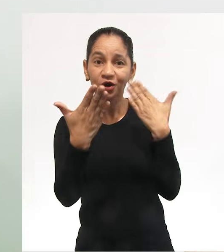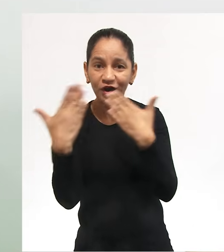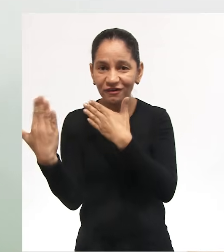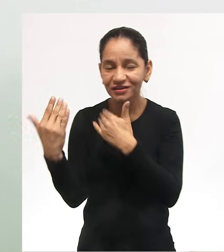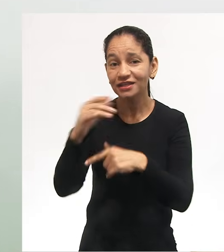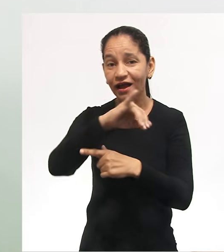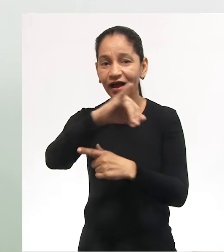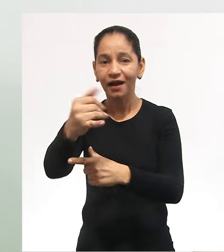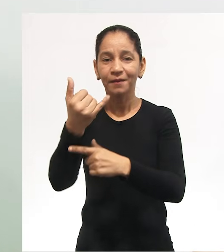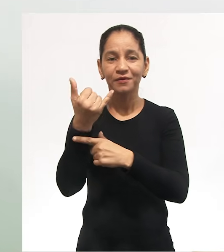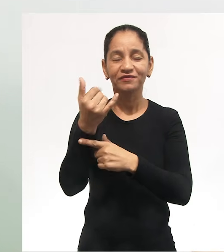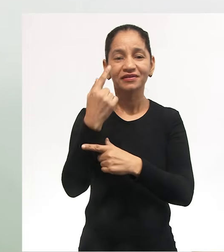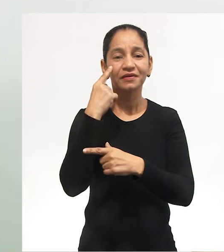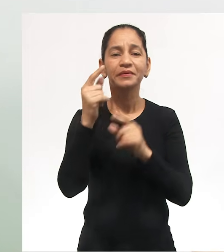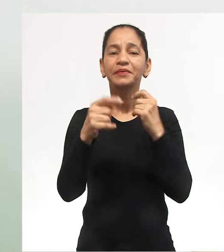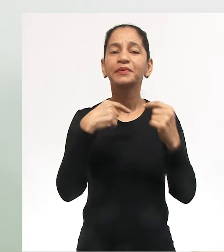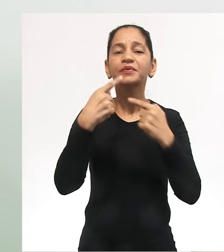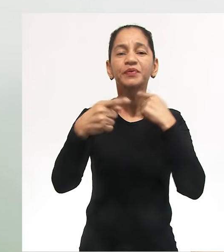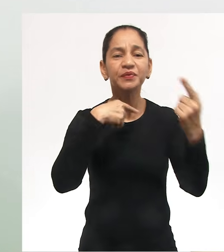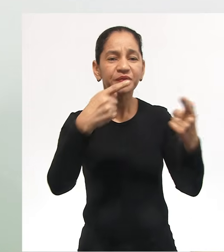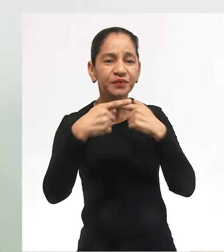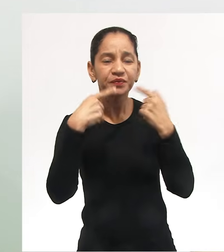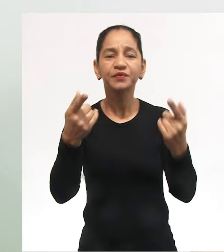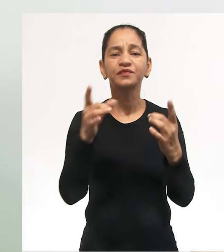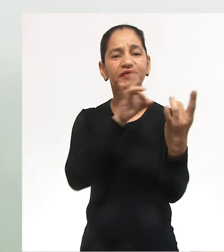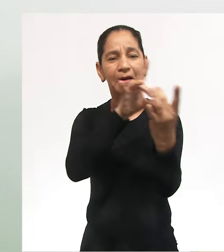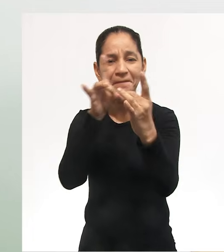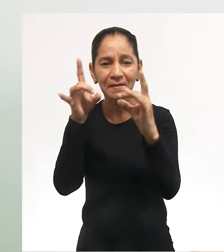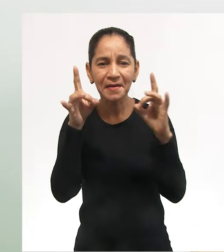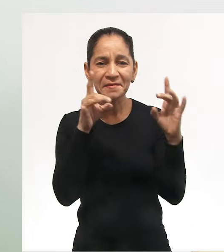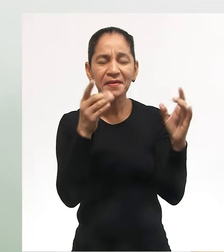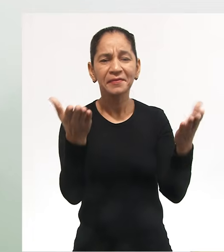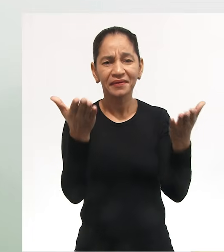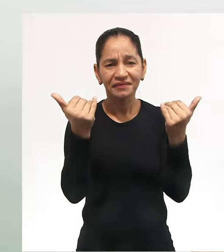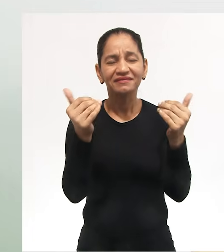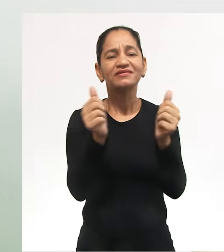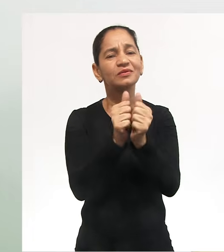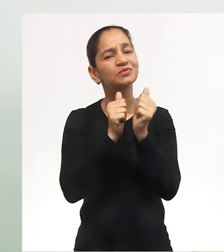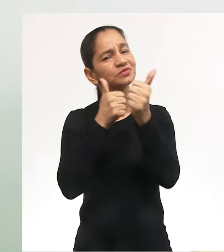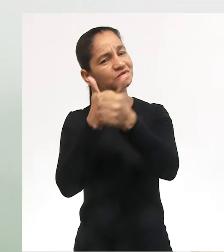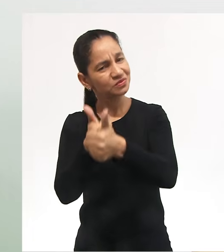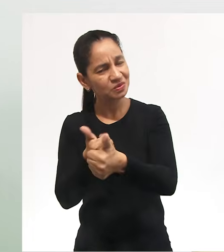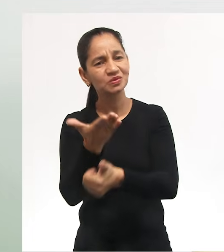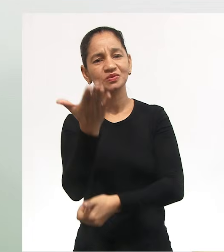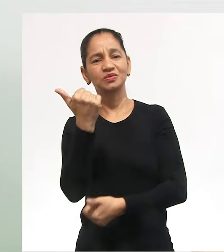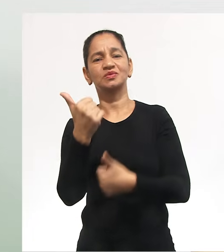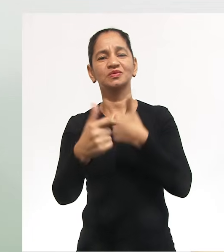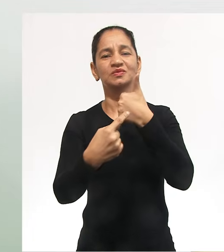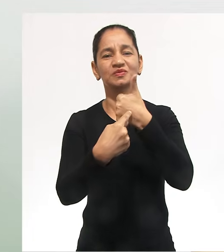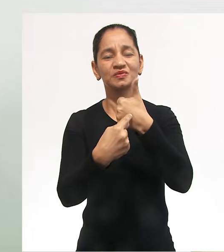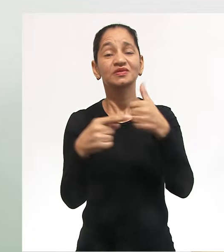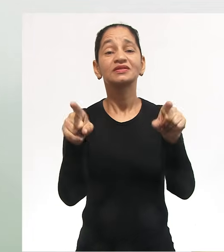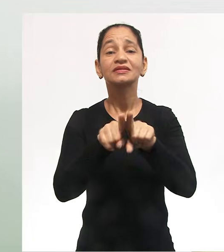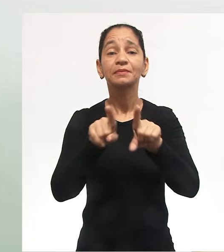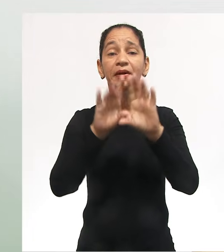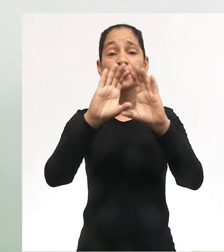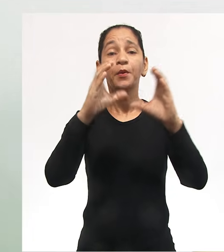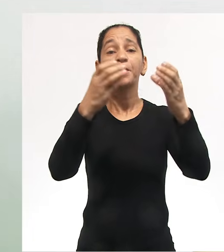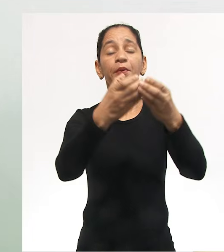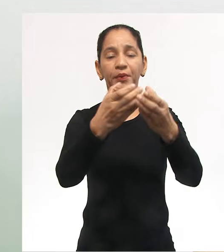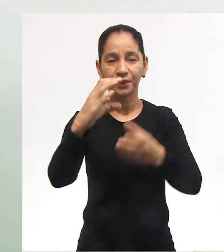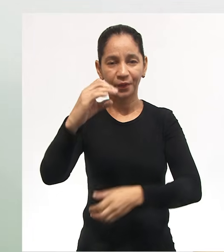conversar um pouquinho. Aproveita, já manda aí suas perguntas, interage com a gente, interage com as nossas redes sociais, tanto